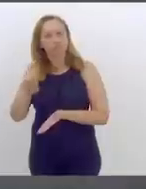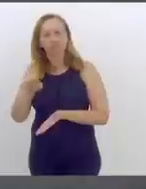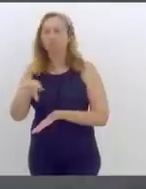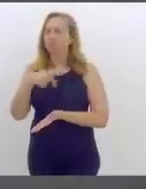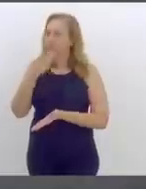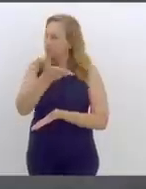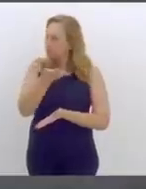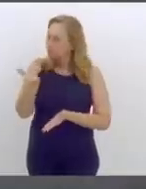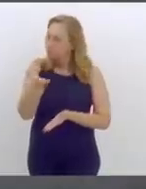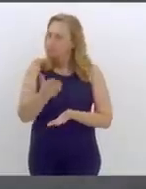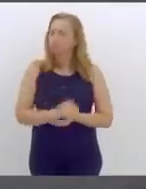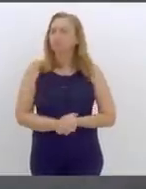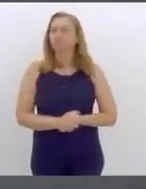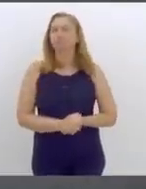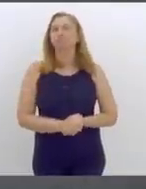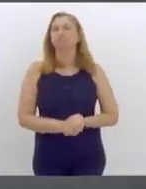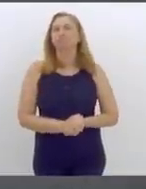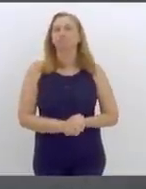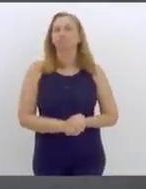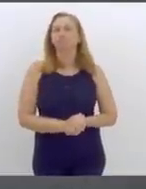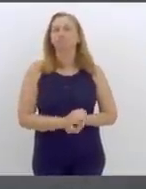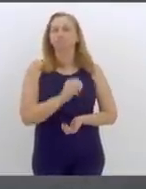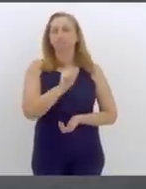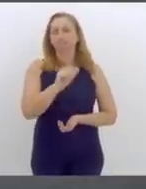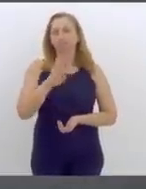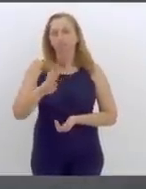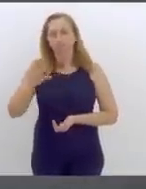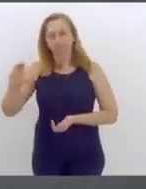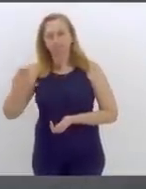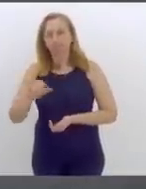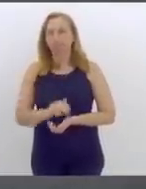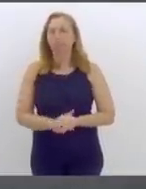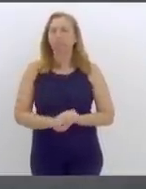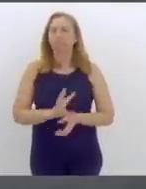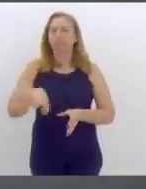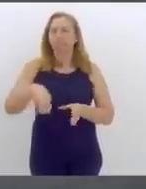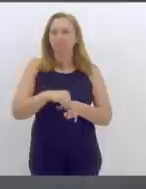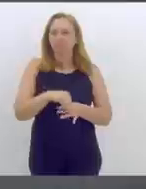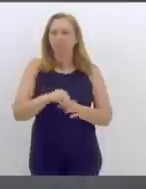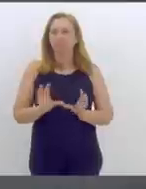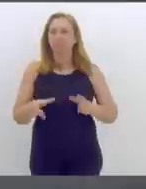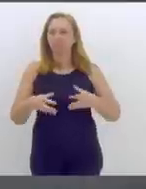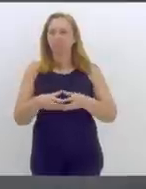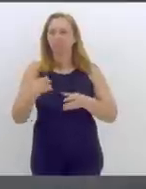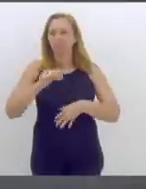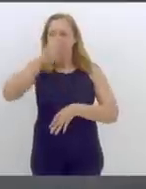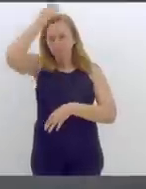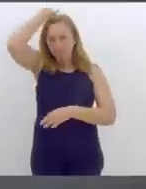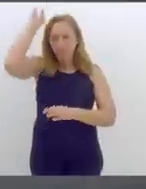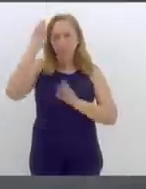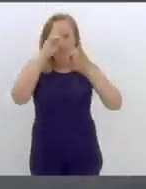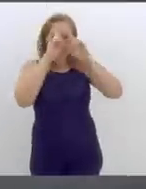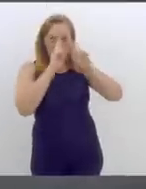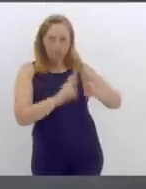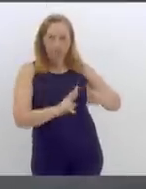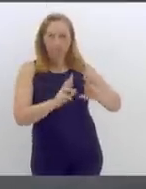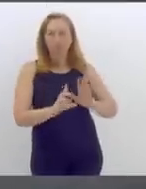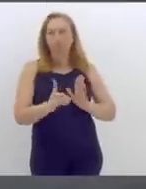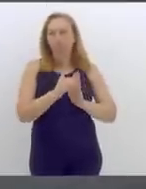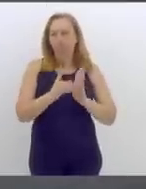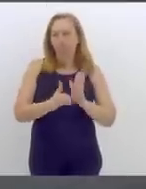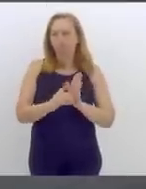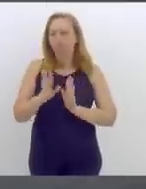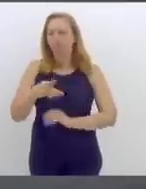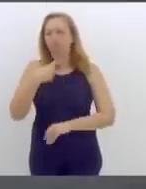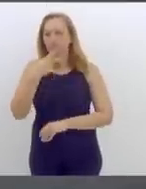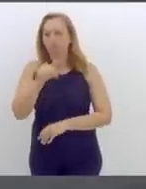essa tem o escalonamento de valor ABC tá então dentro da Corporação nós estamos respeitando esse decreto que eu citei